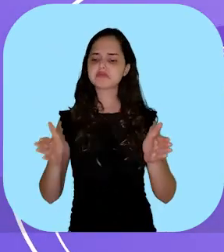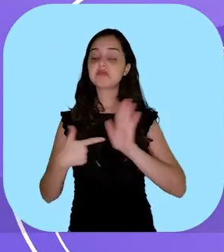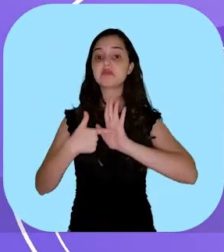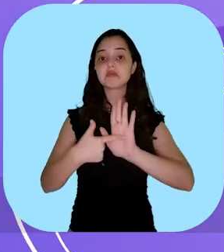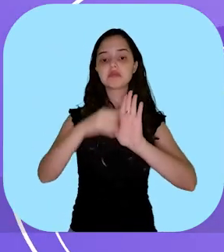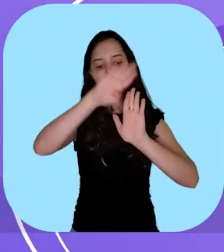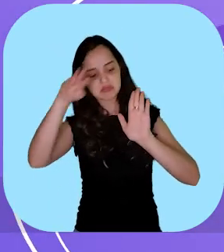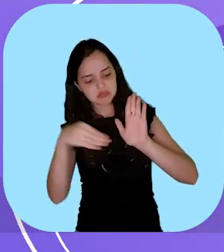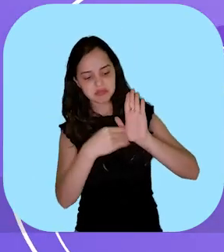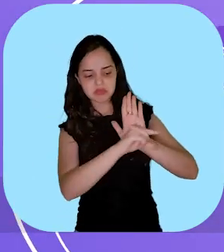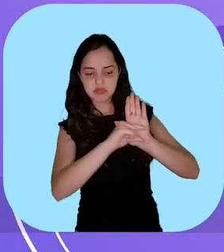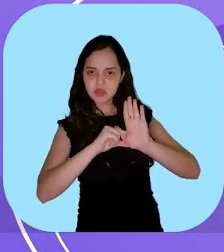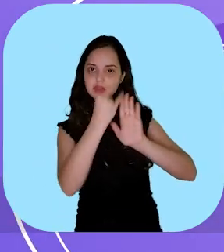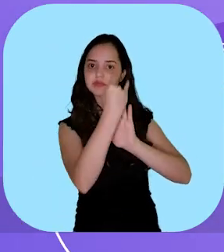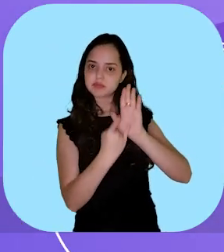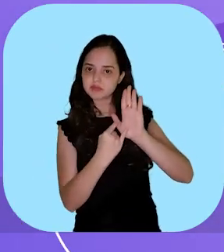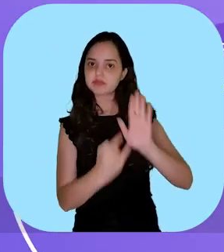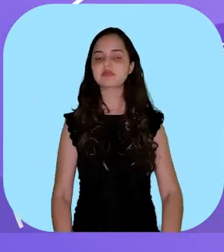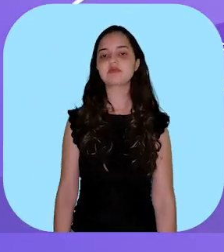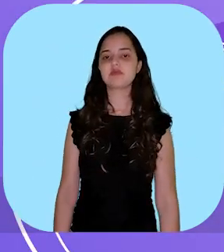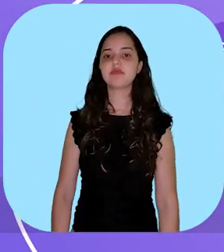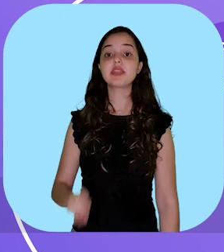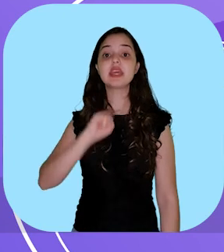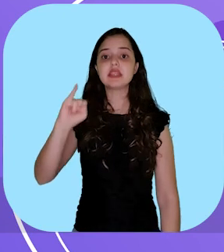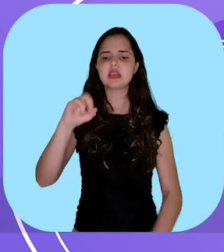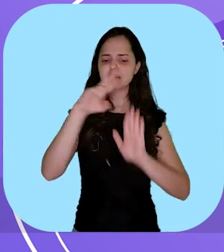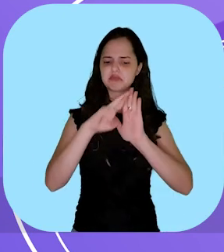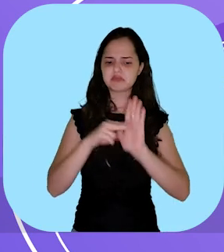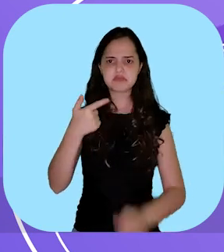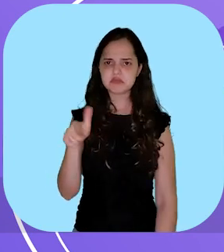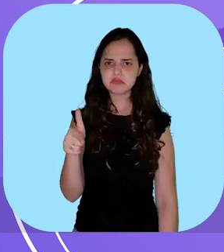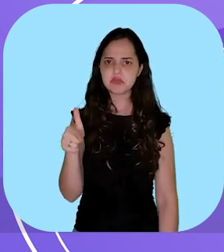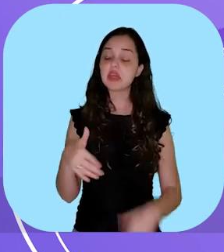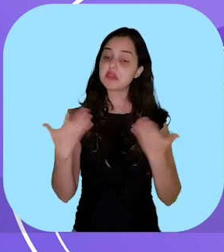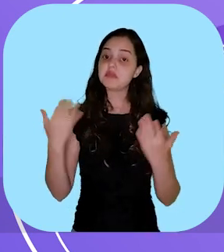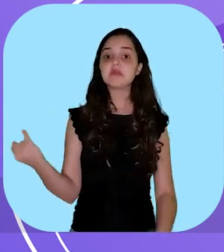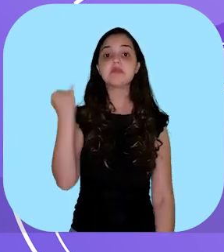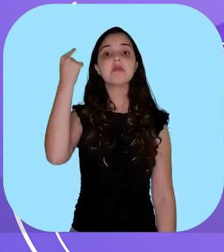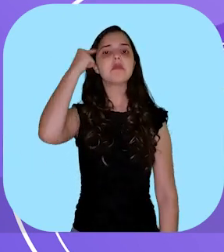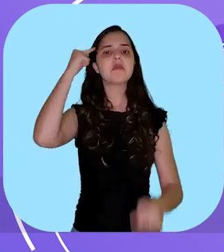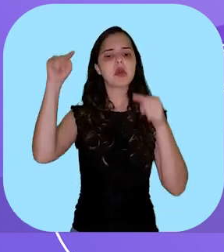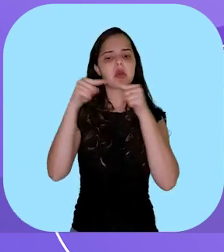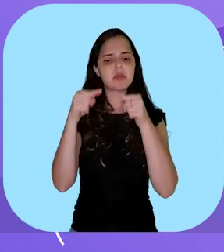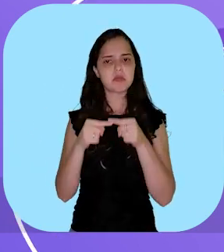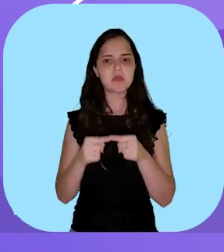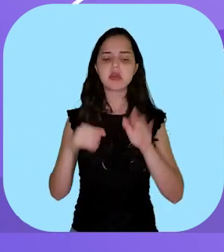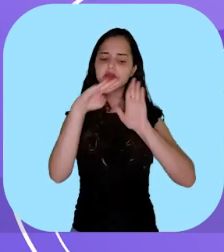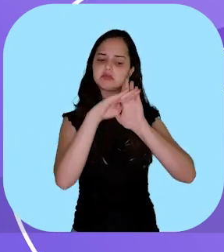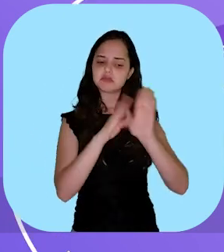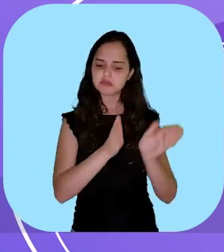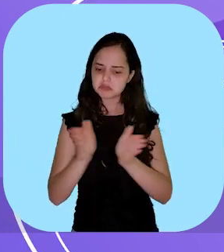ser indicado no último parágrafo do documento. Não havendo norma a respeito, considere os objetivos,